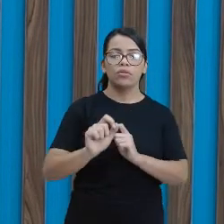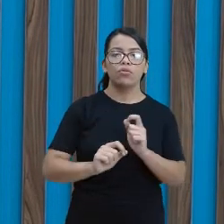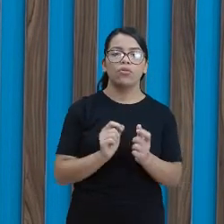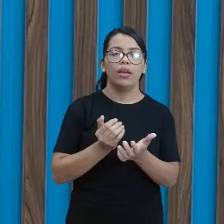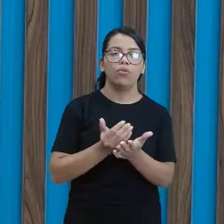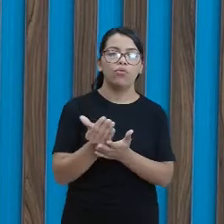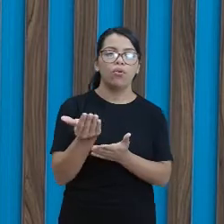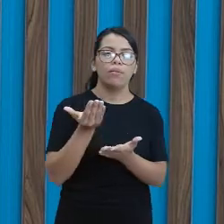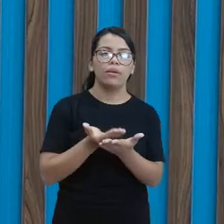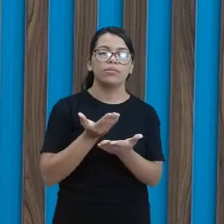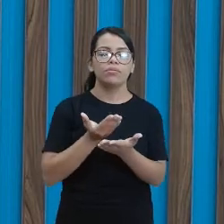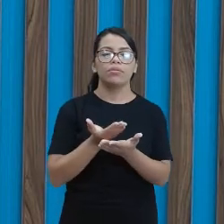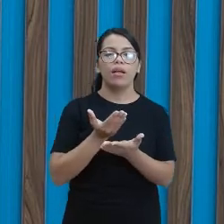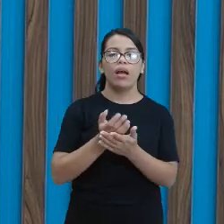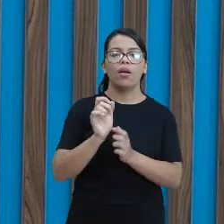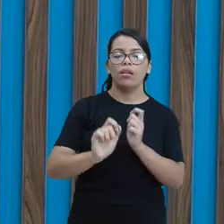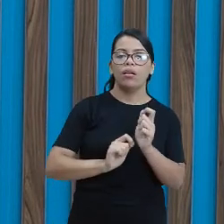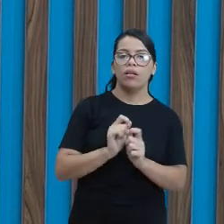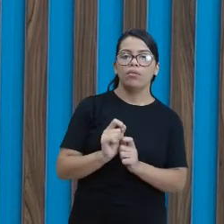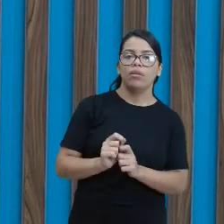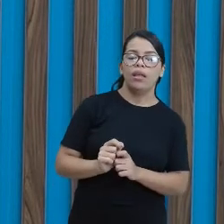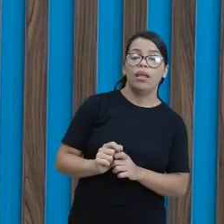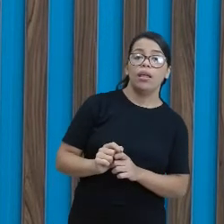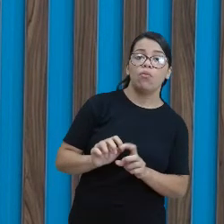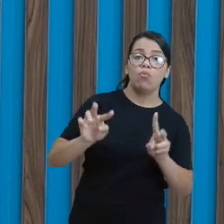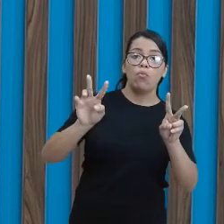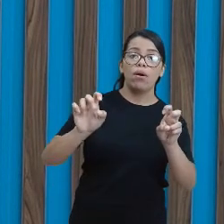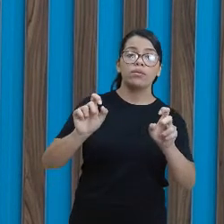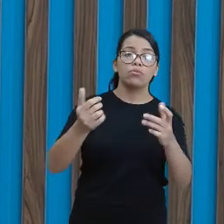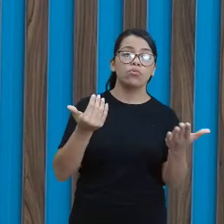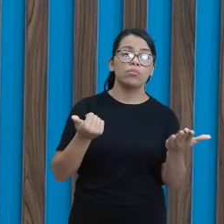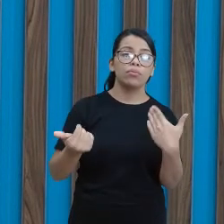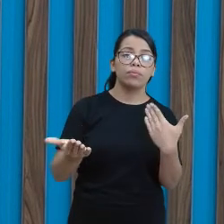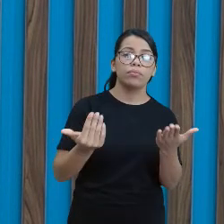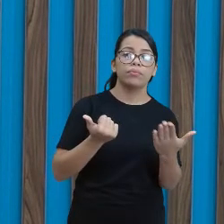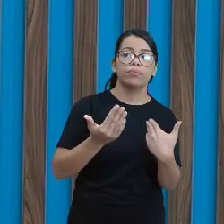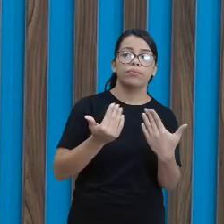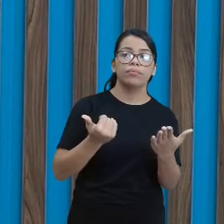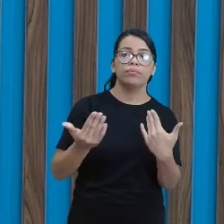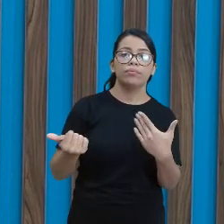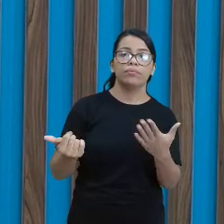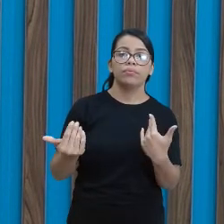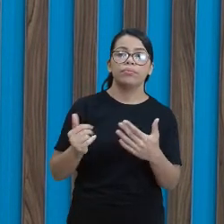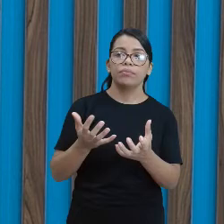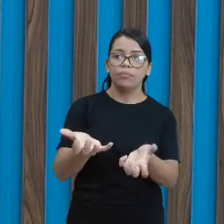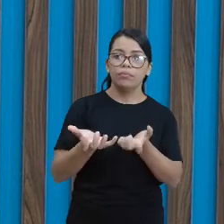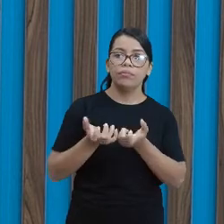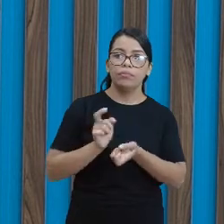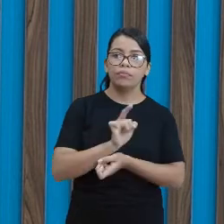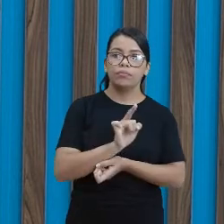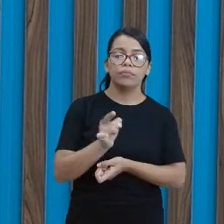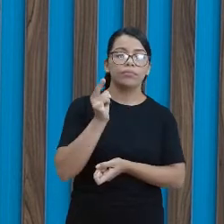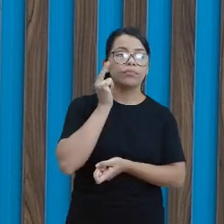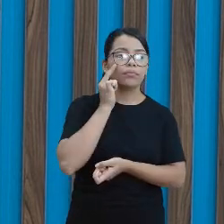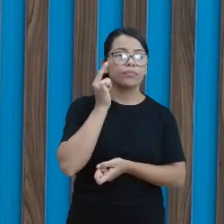da aula, essa questão, uma questão aí de discussão, né? E eu quero que vocês deem uma olhadinha